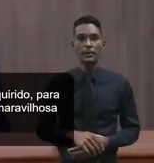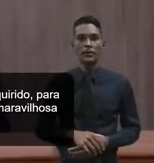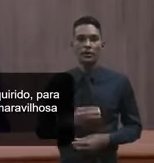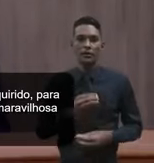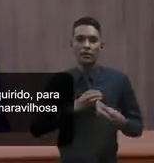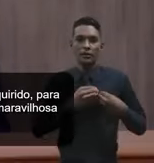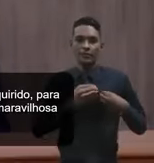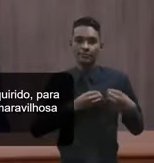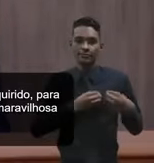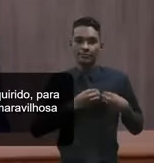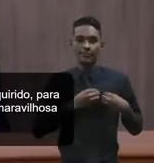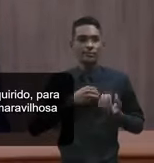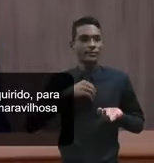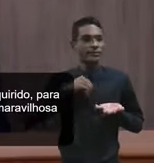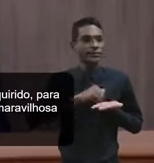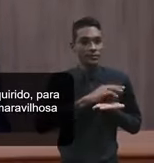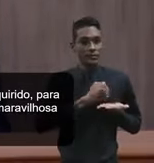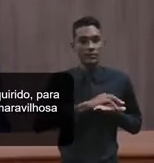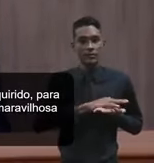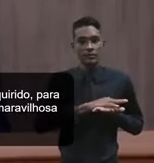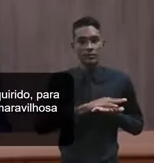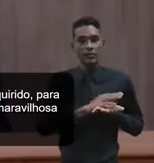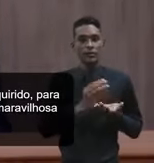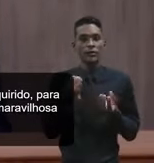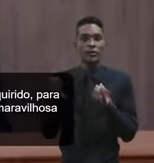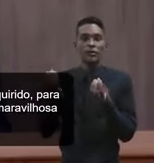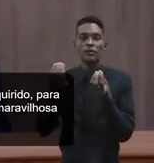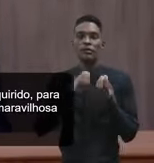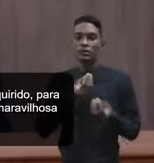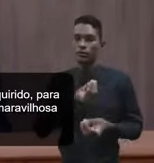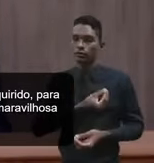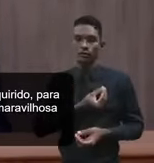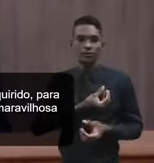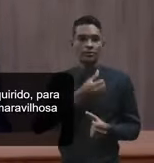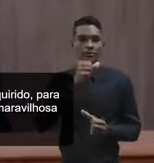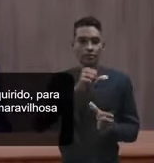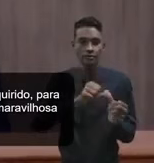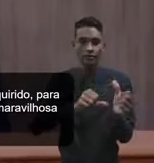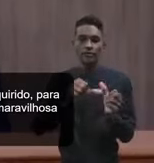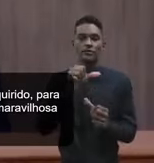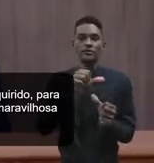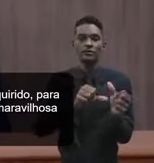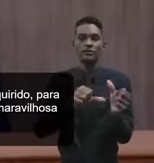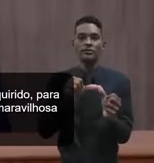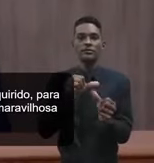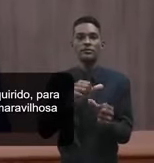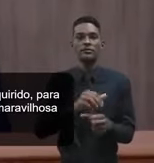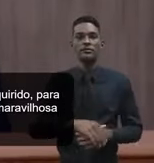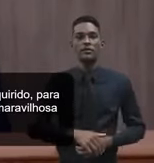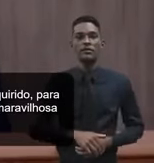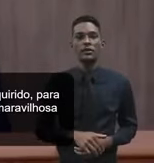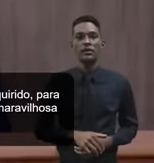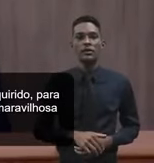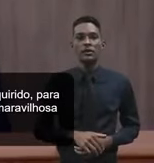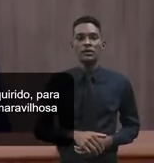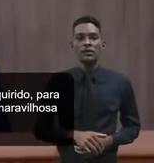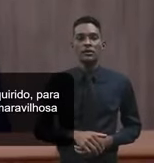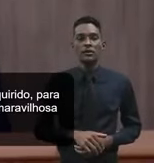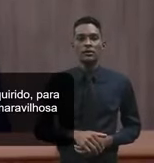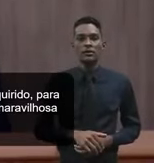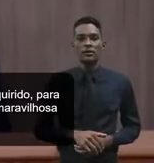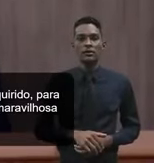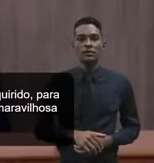maravilhosa luz. E aí, agora, irmão, nação santa, onde é que tem espaço para o pecado na tua